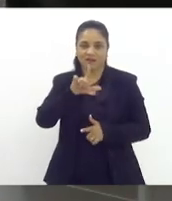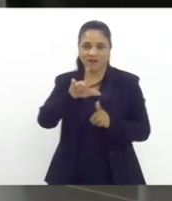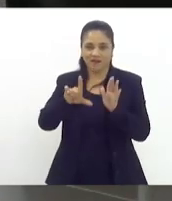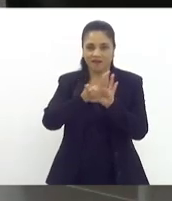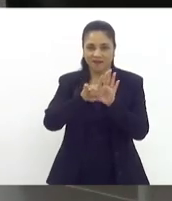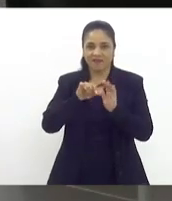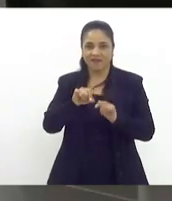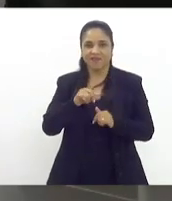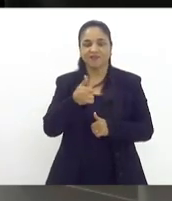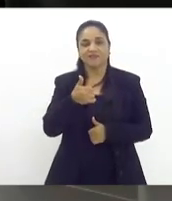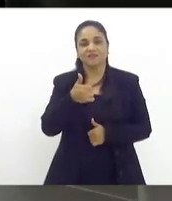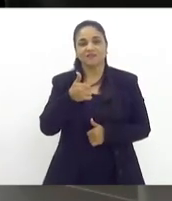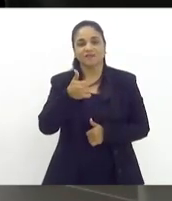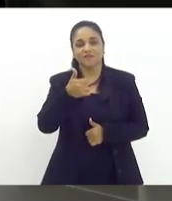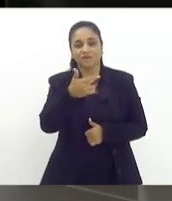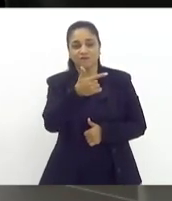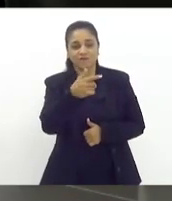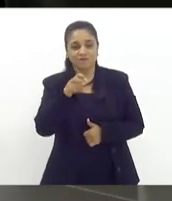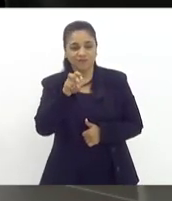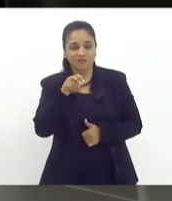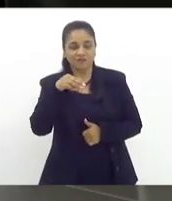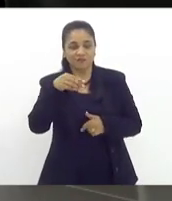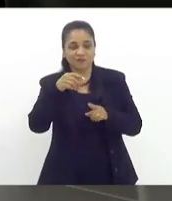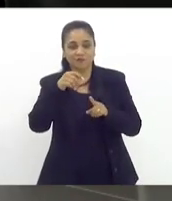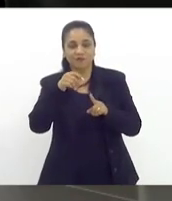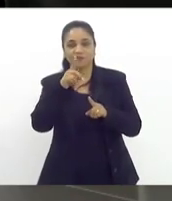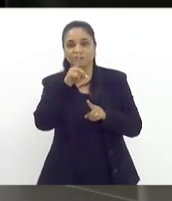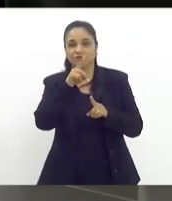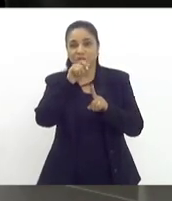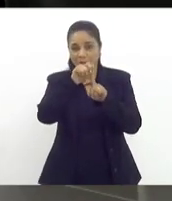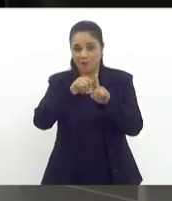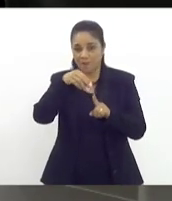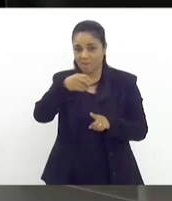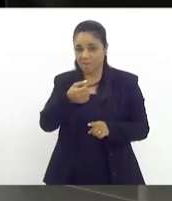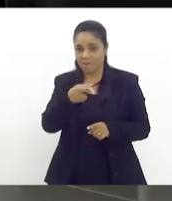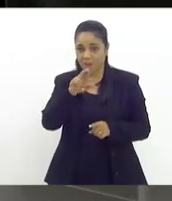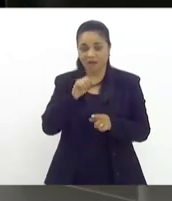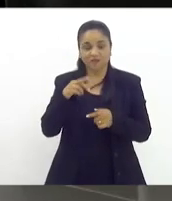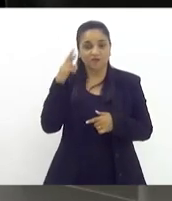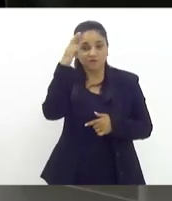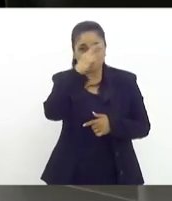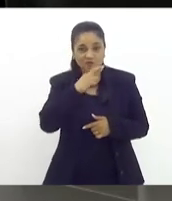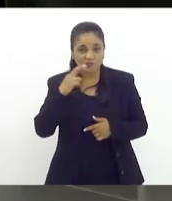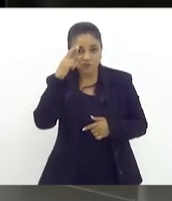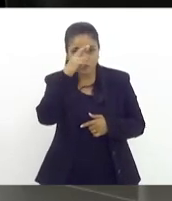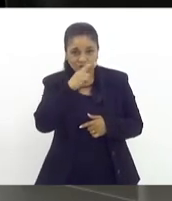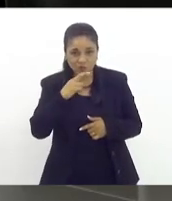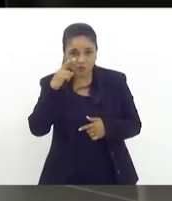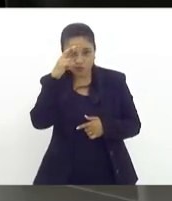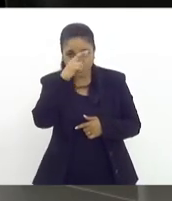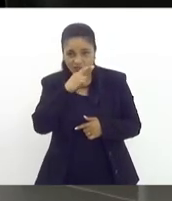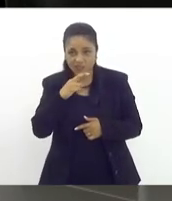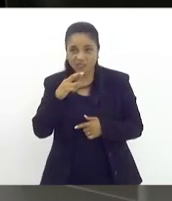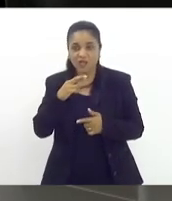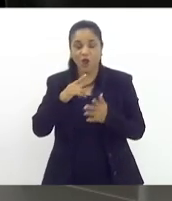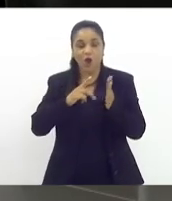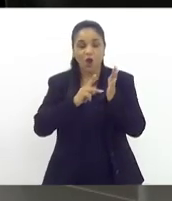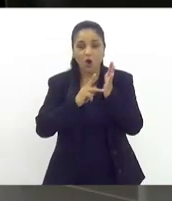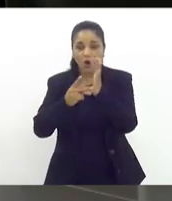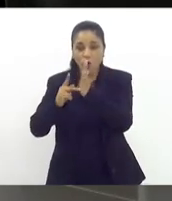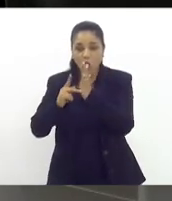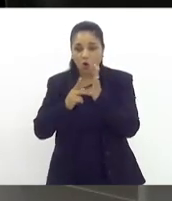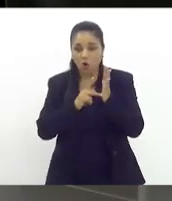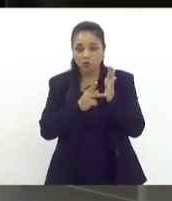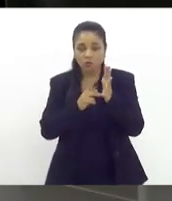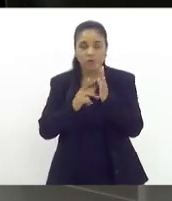de março de 2013, que determina a realização periódica por auto-vistoria a ser realizada pelos condomínios ou por